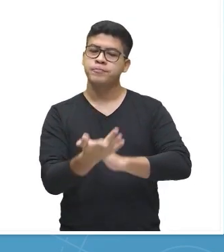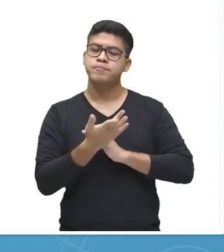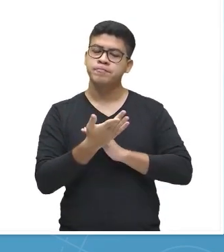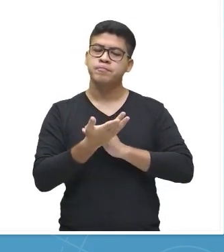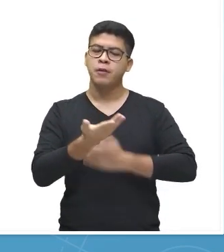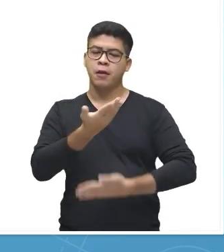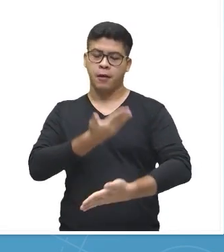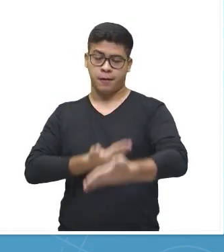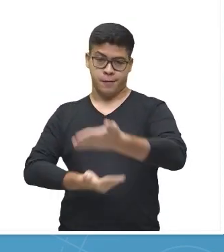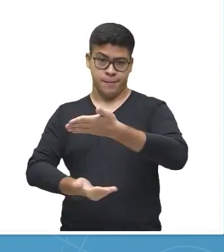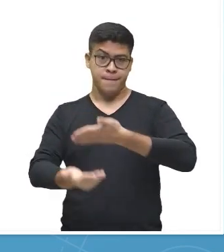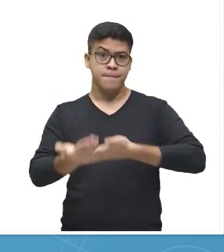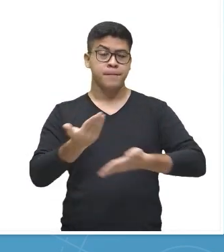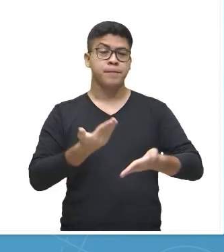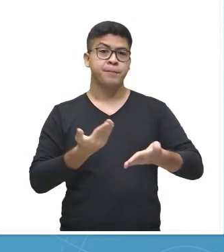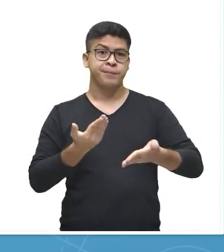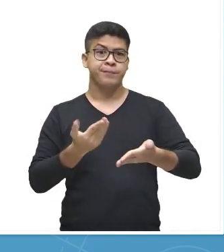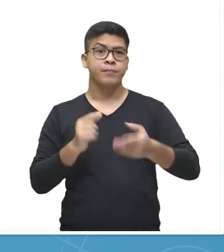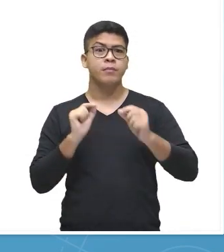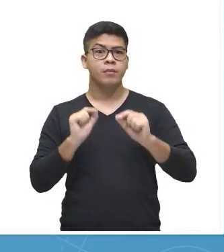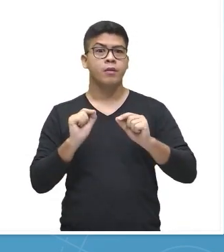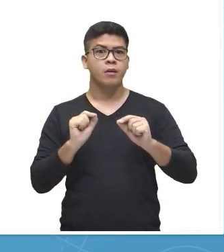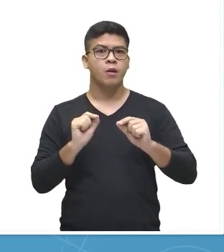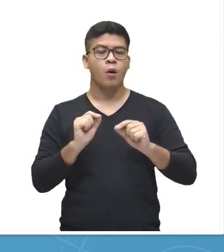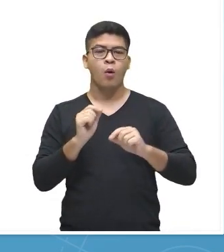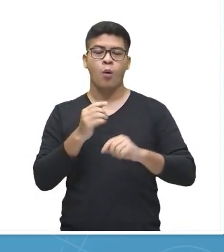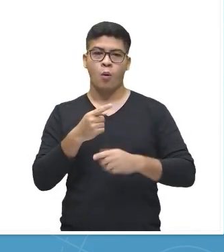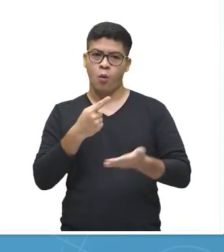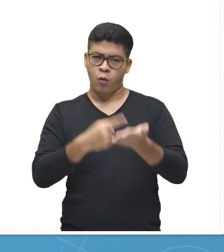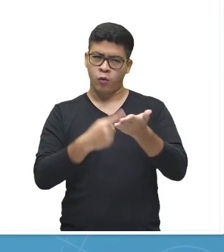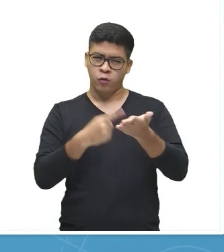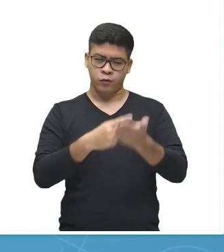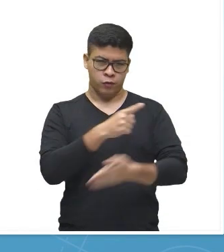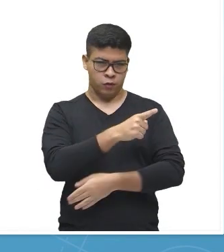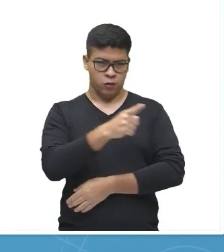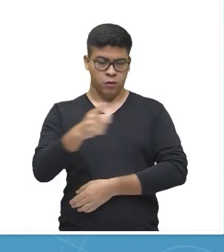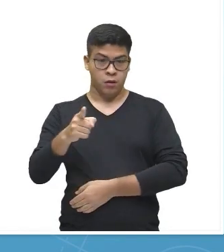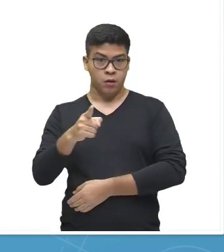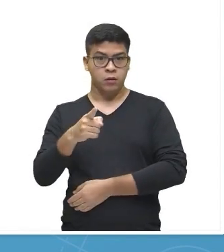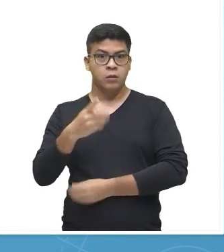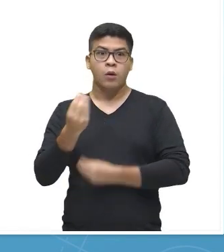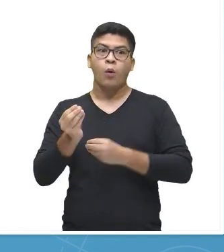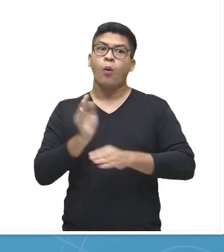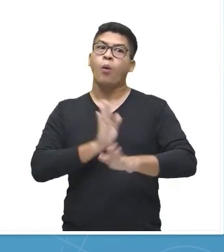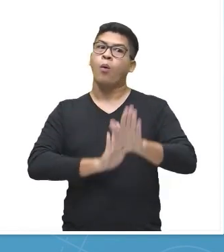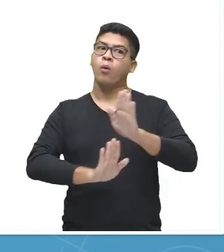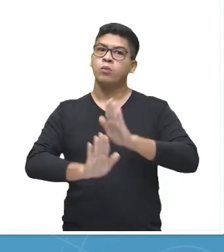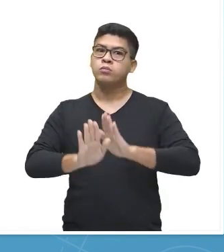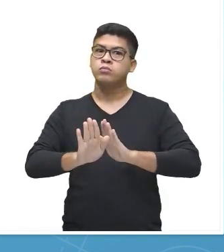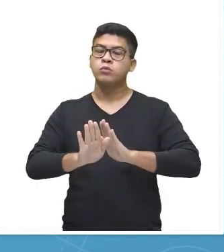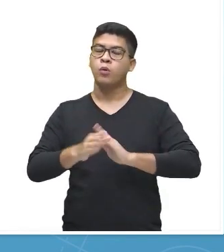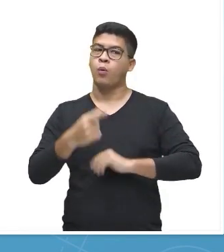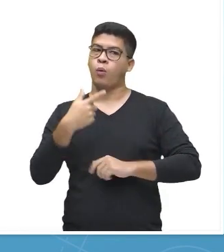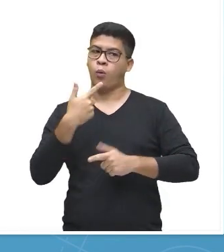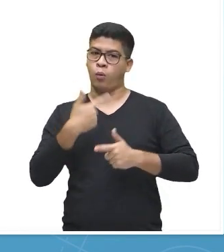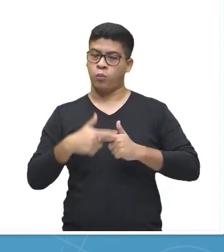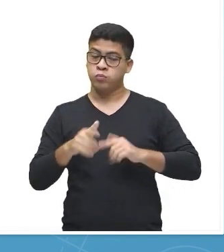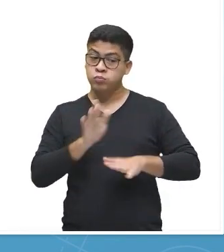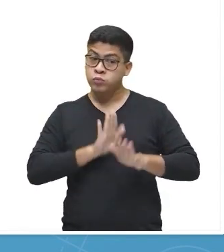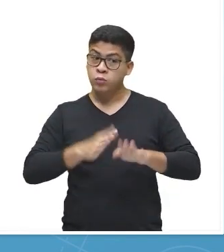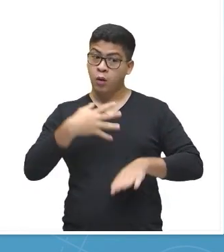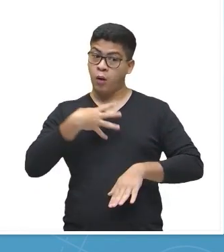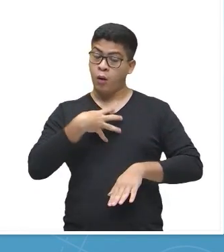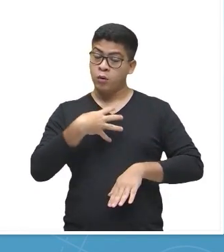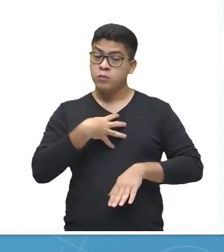outro. Portanto, eu convido vocês a terem muito cuidado com si mesmo e com o outro